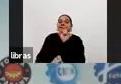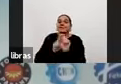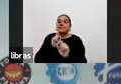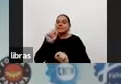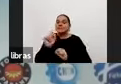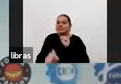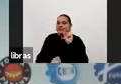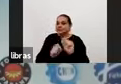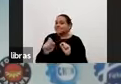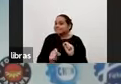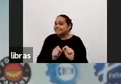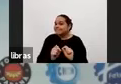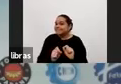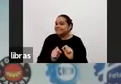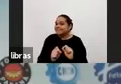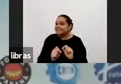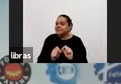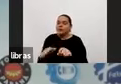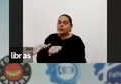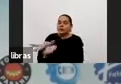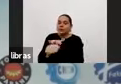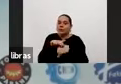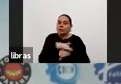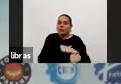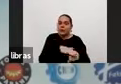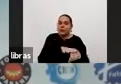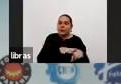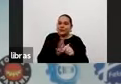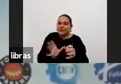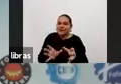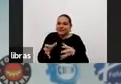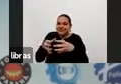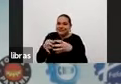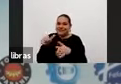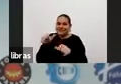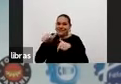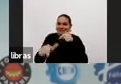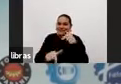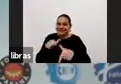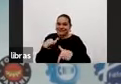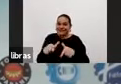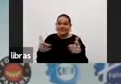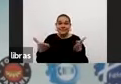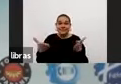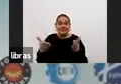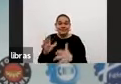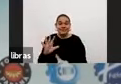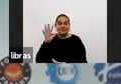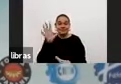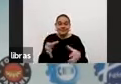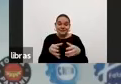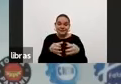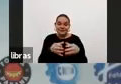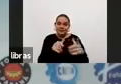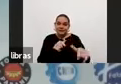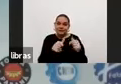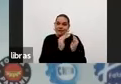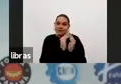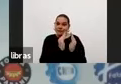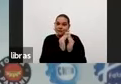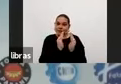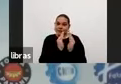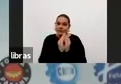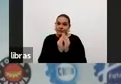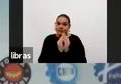nosso ciclo de conversa com os trabalhadores. Hoje acontece com os trabalhadores da Renault, às